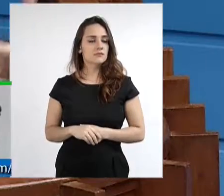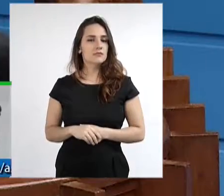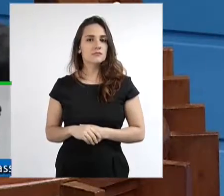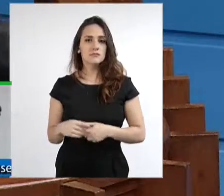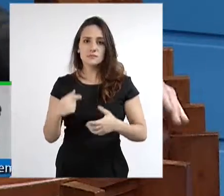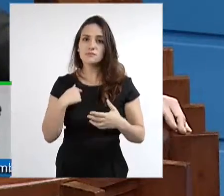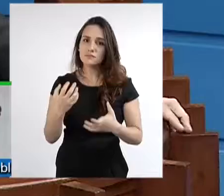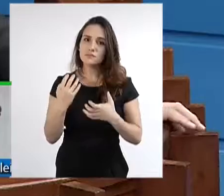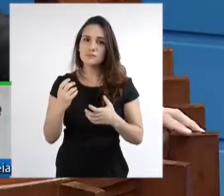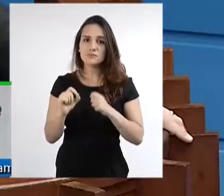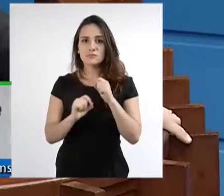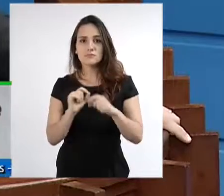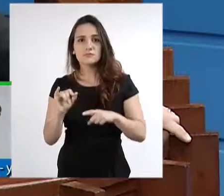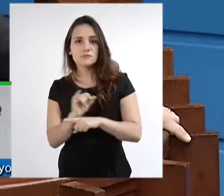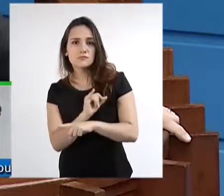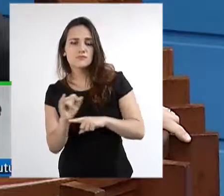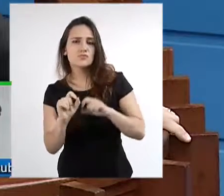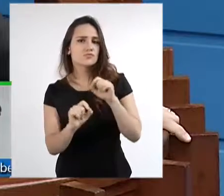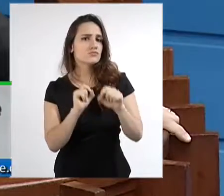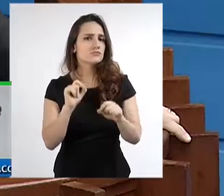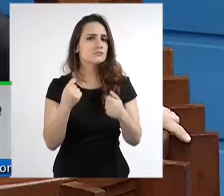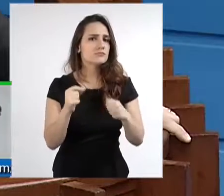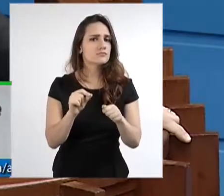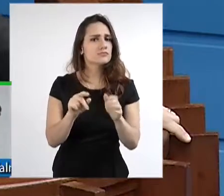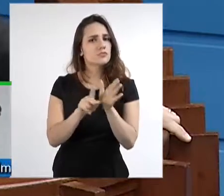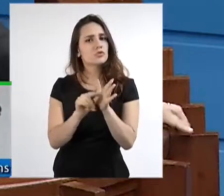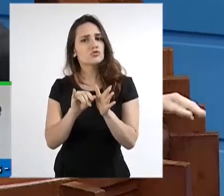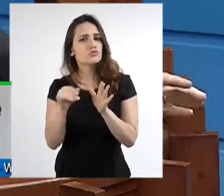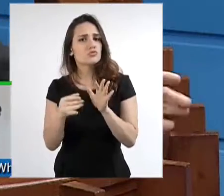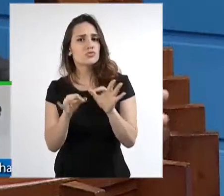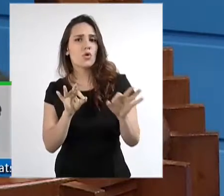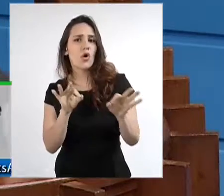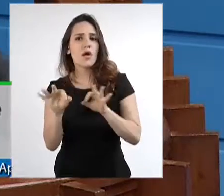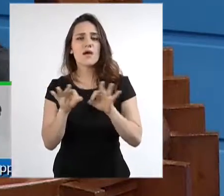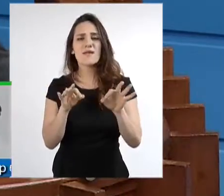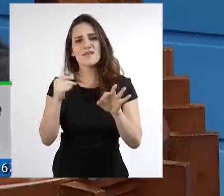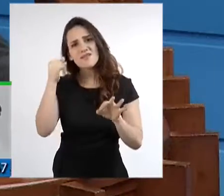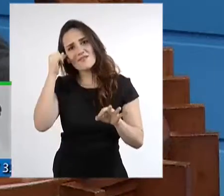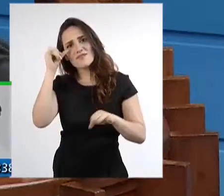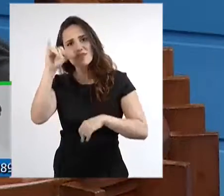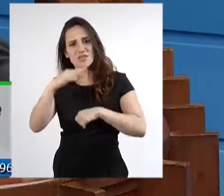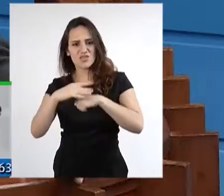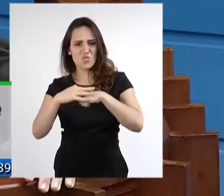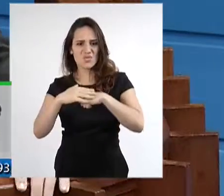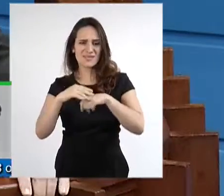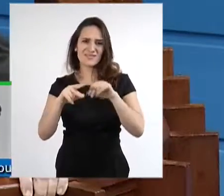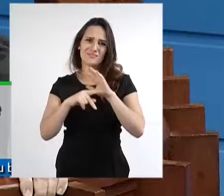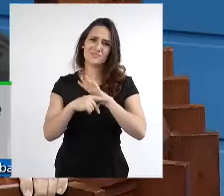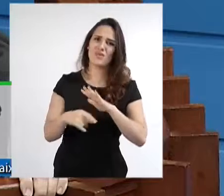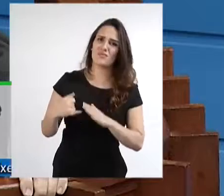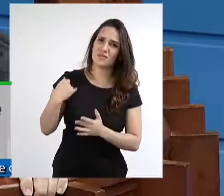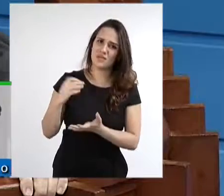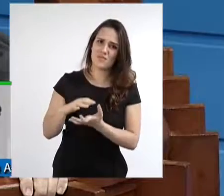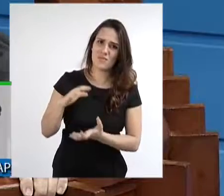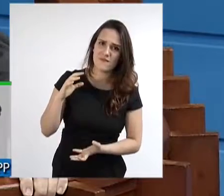das ações que precisam ser feitas para evitar as doenças crônicas.